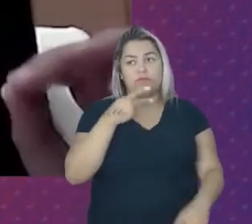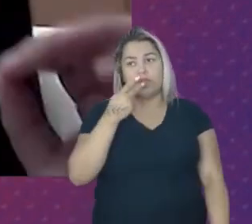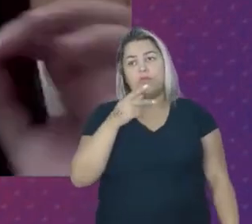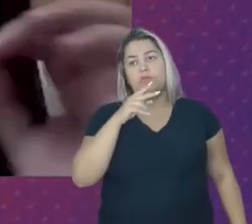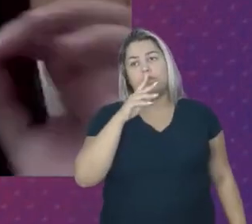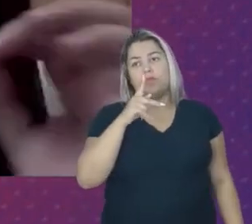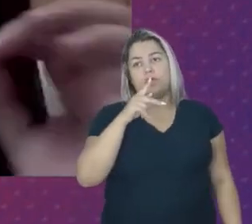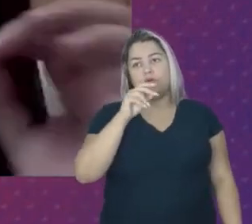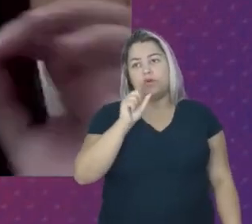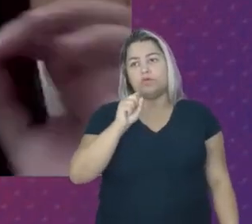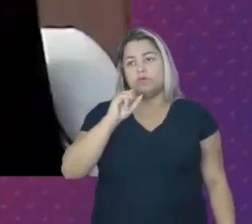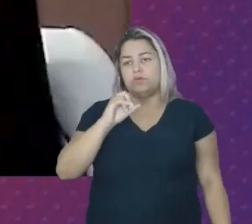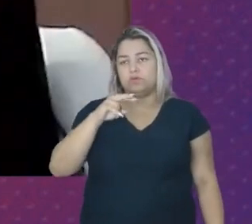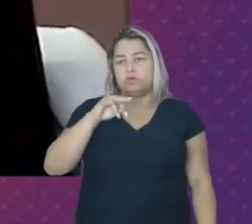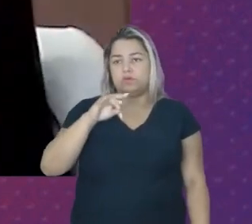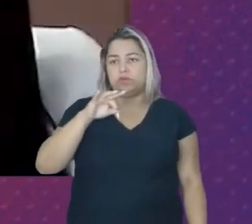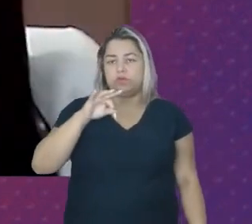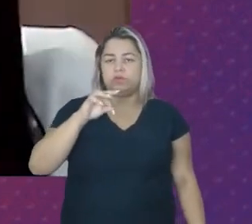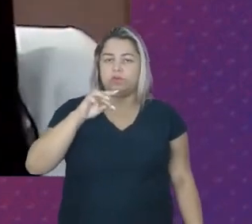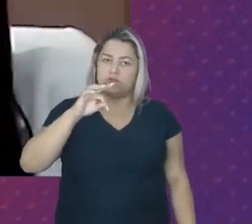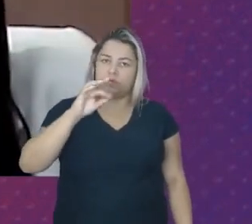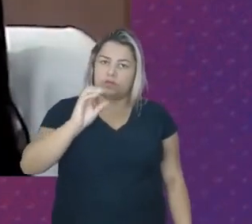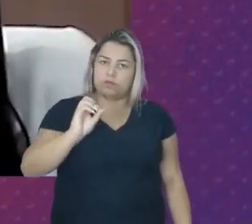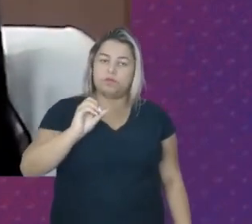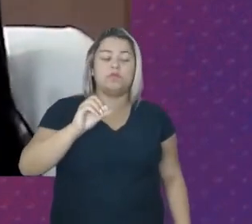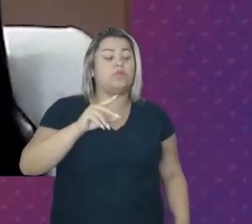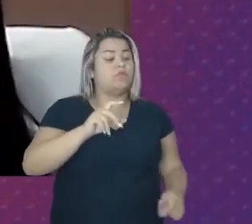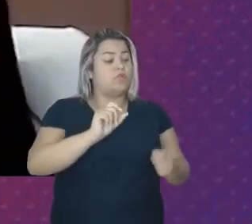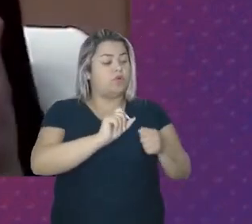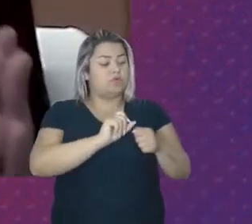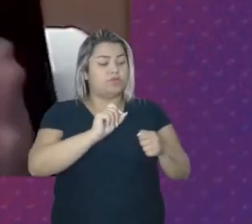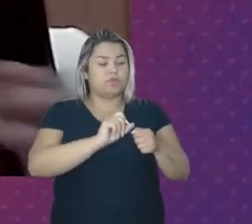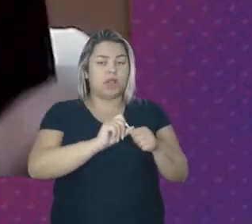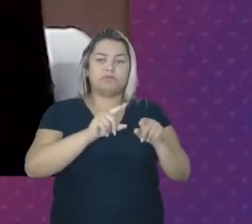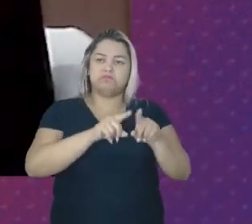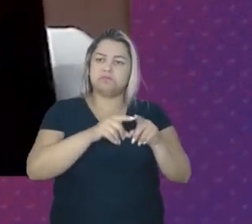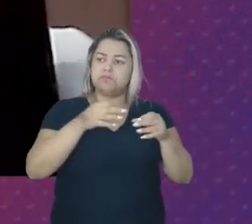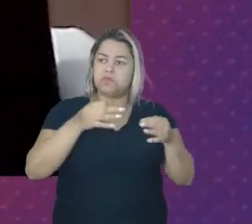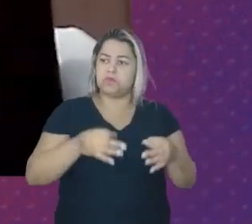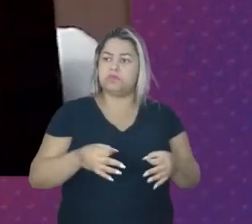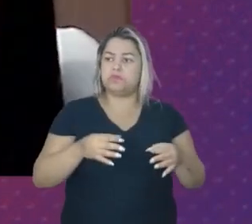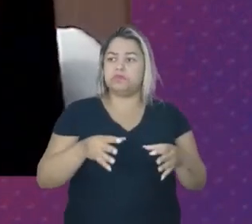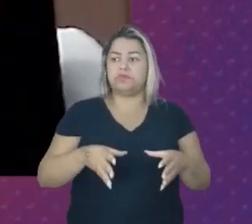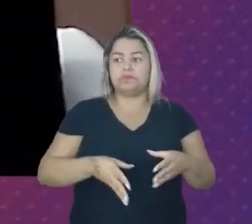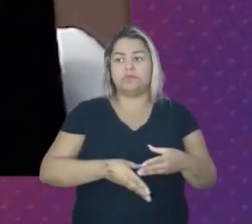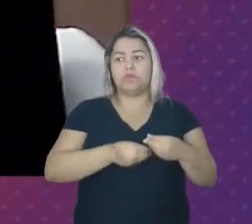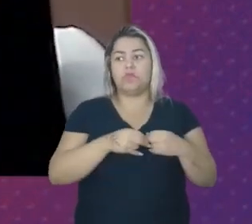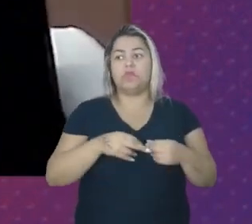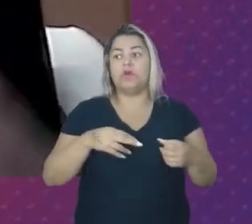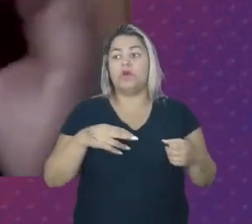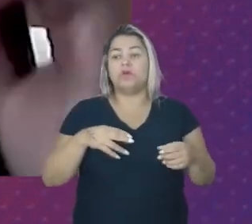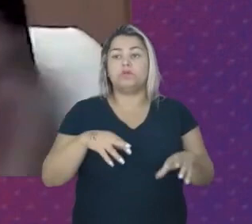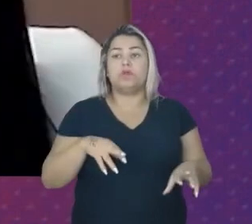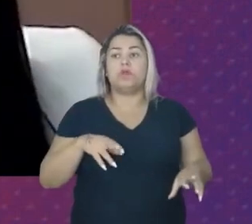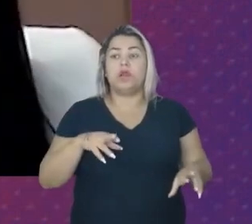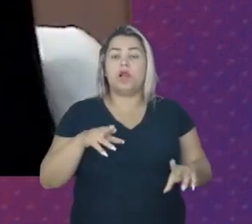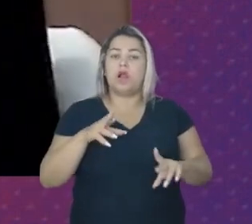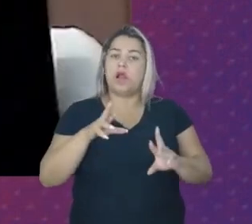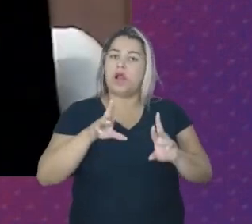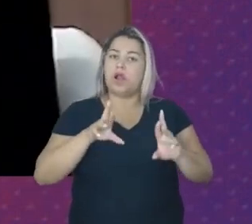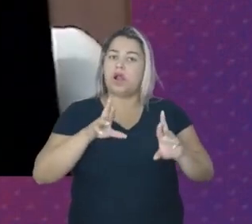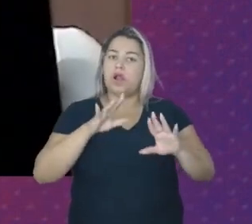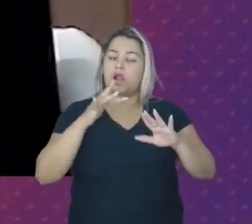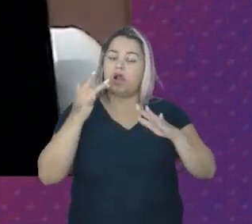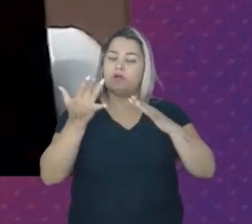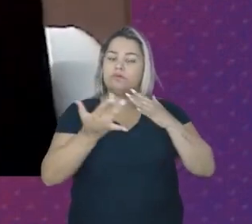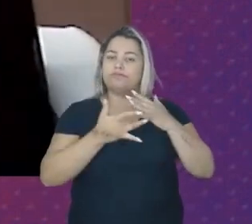e como que você vai produzir um conteúdo eficiente e que engaja nas suas redes sociais. Como eu falei com você,